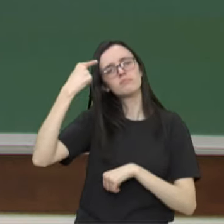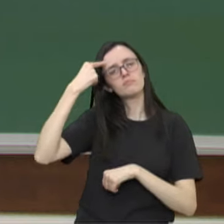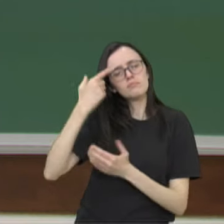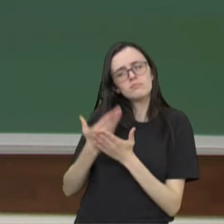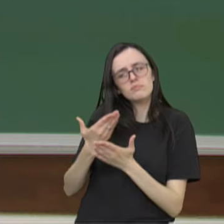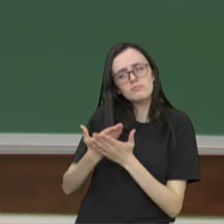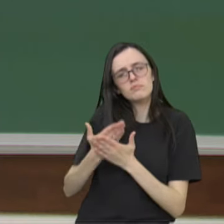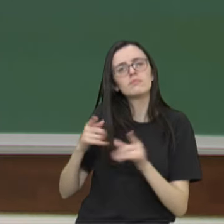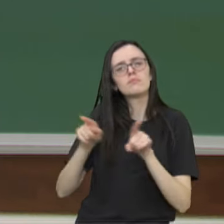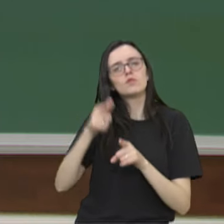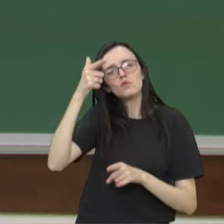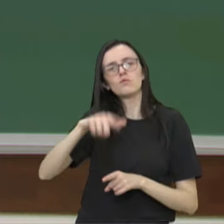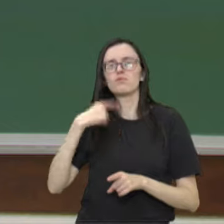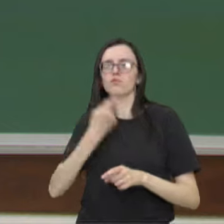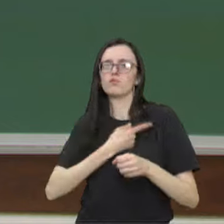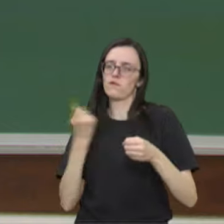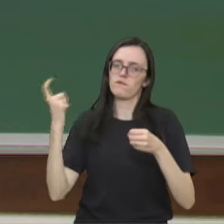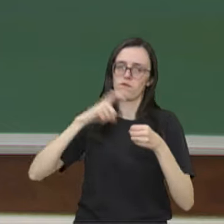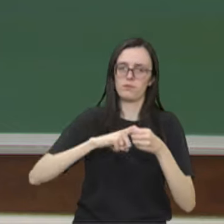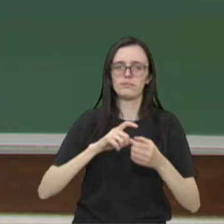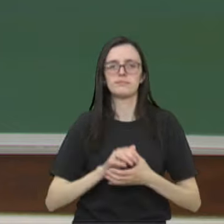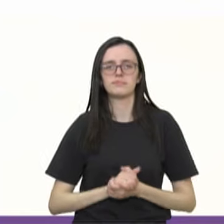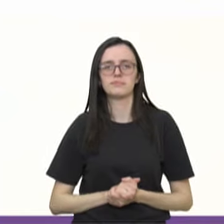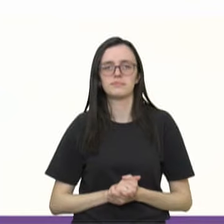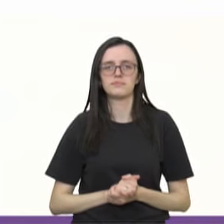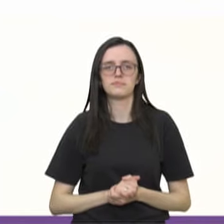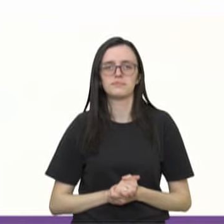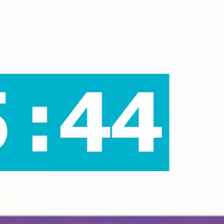e novamente a gente retorna aí com vocês.